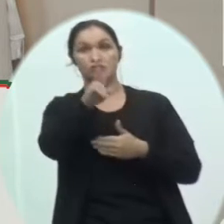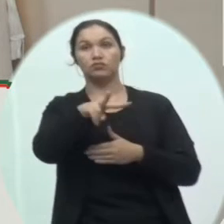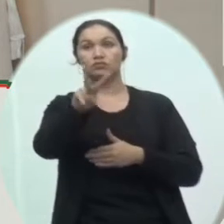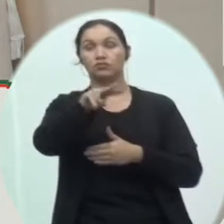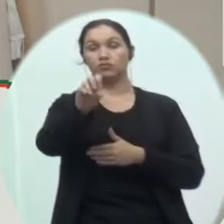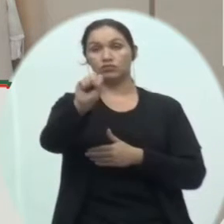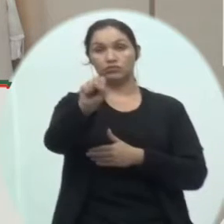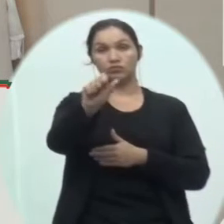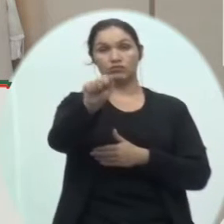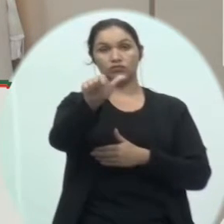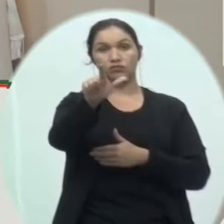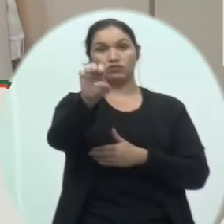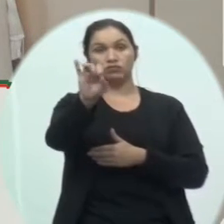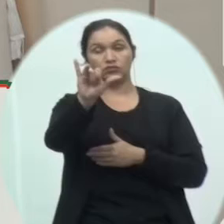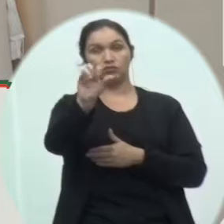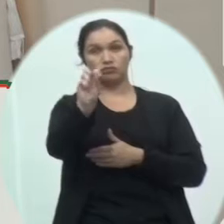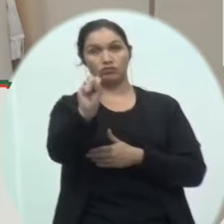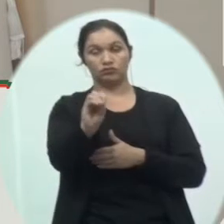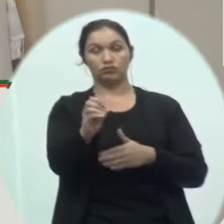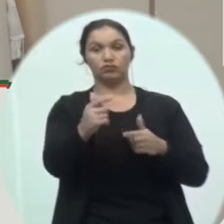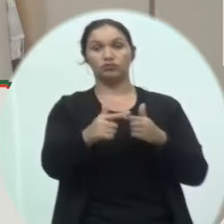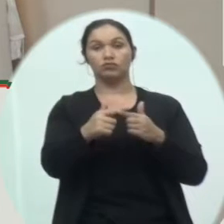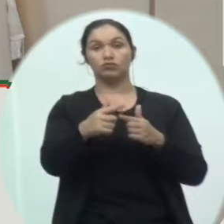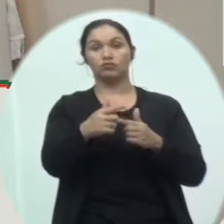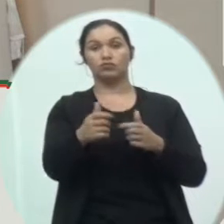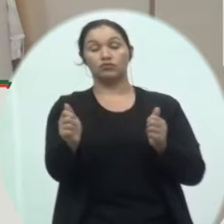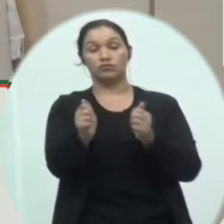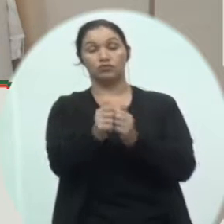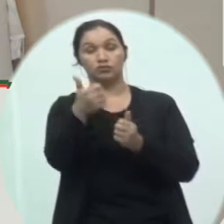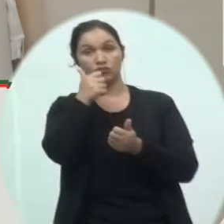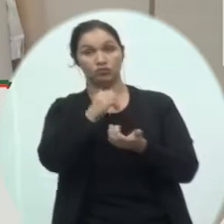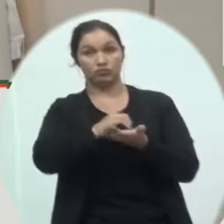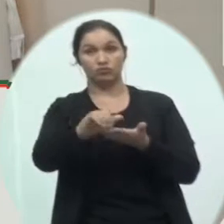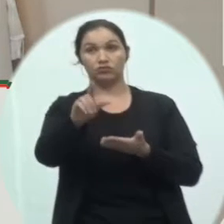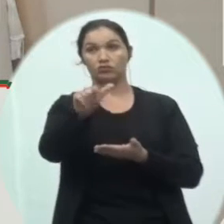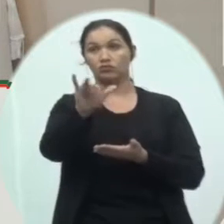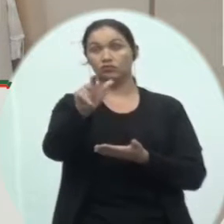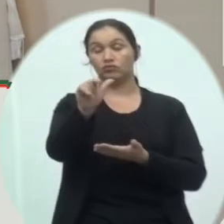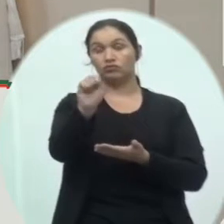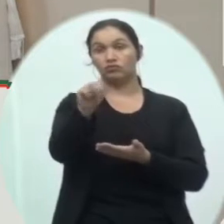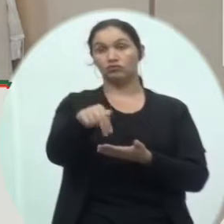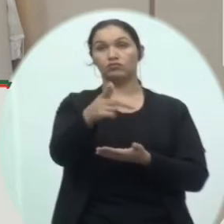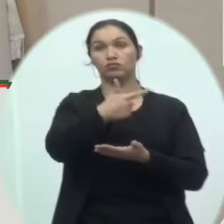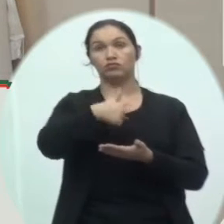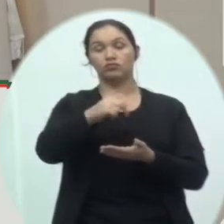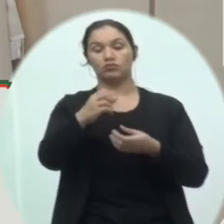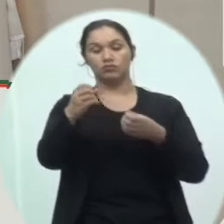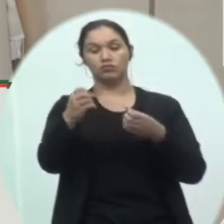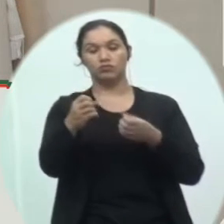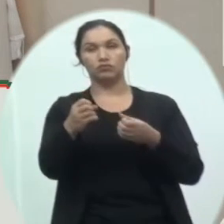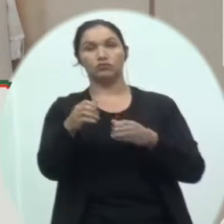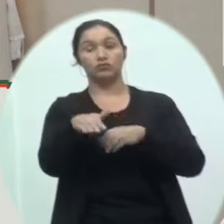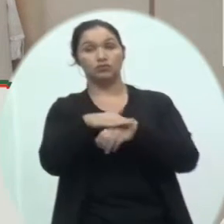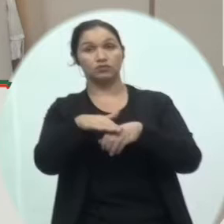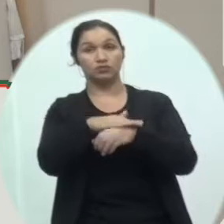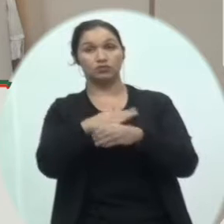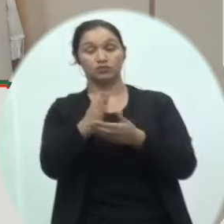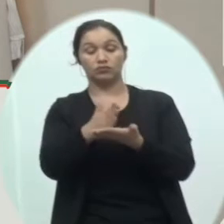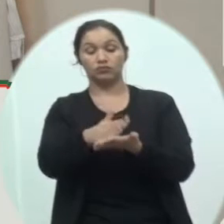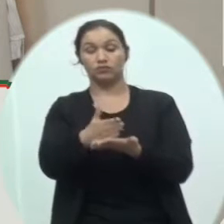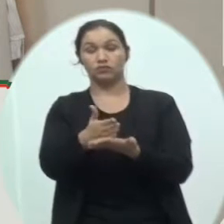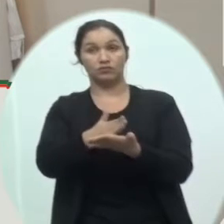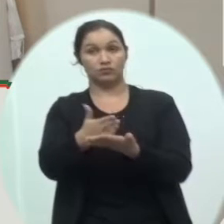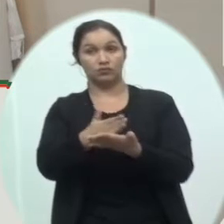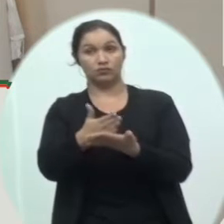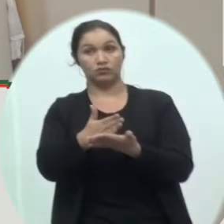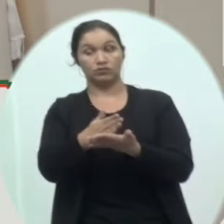linha, tratando da delimitação do bairro, que é do bairro Vila Manaus, com a Santa Luzia, que foi também